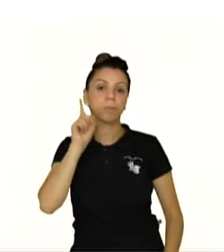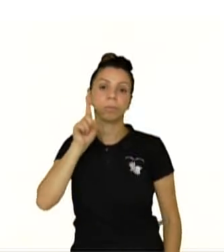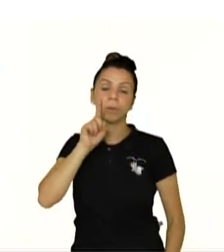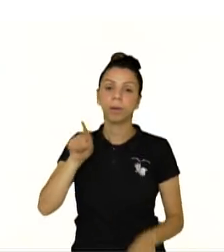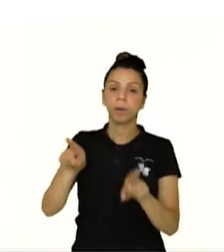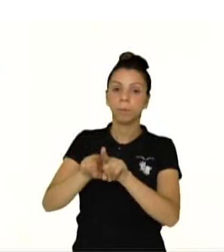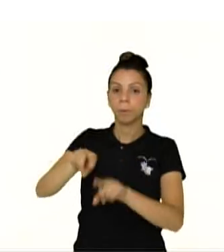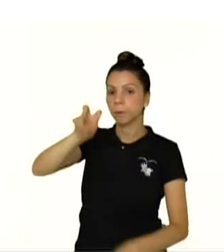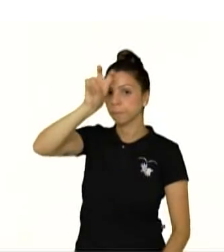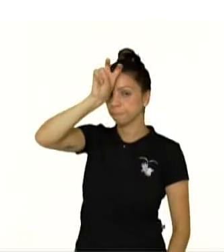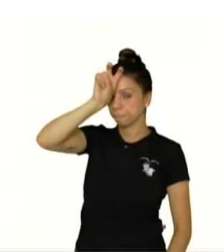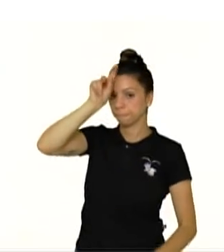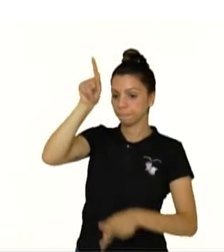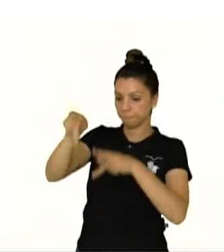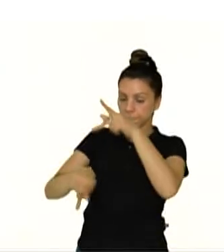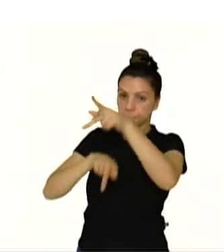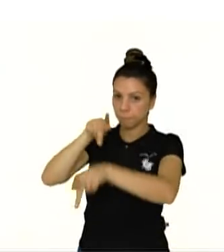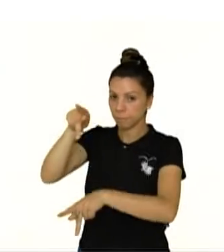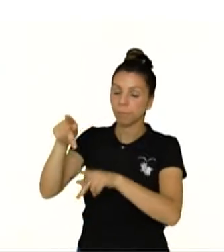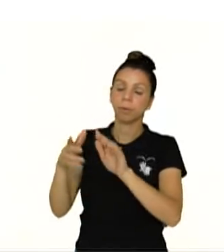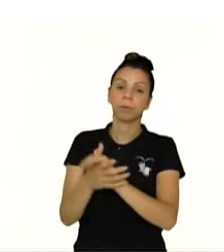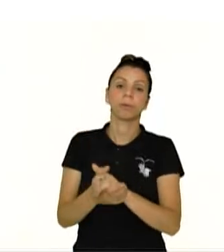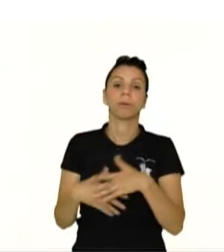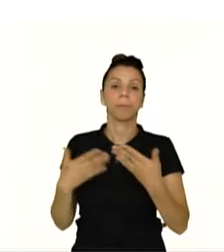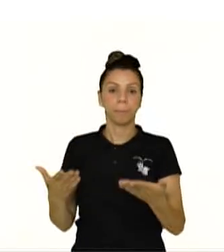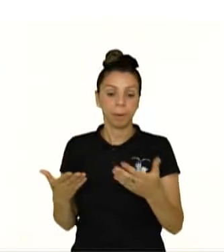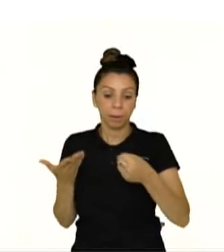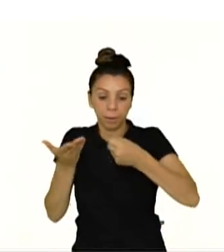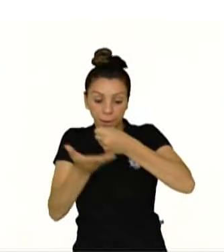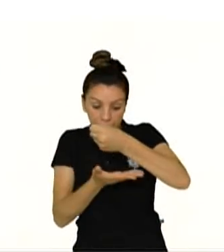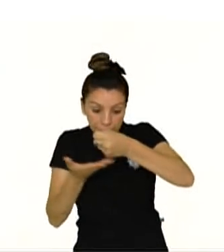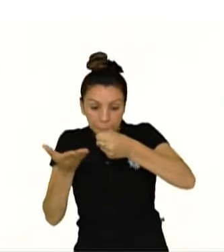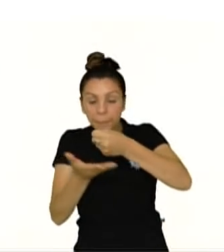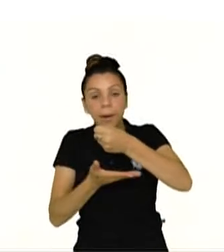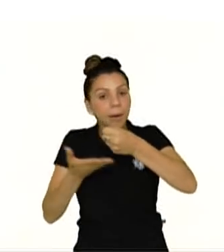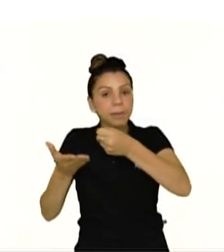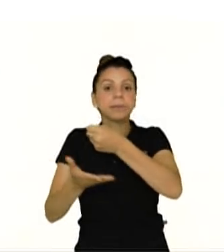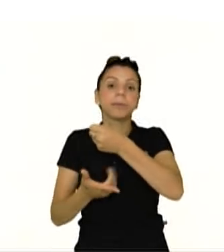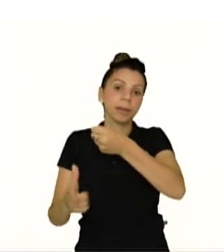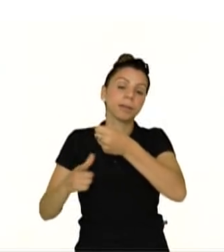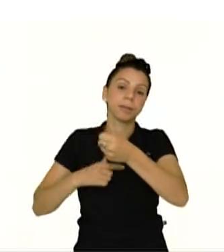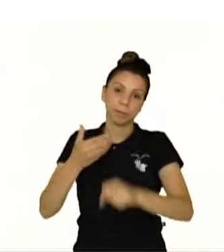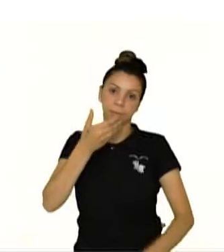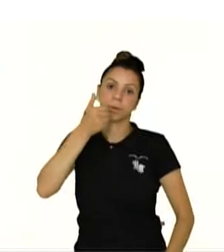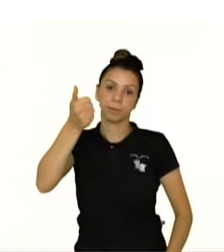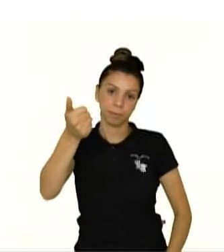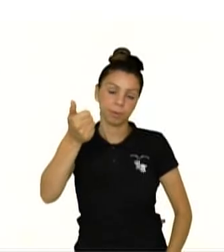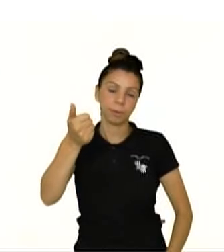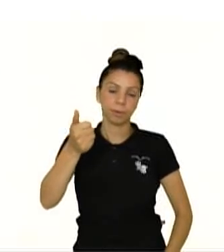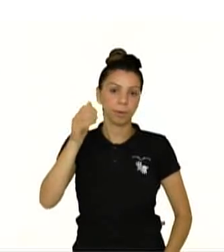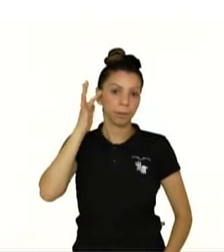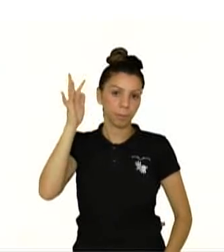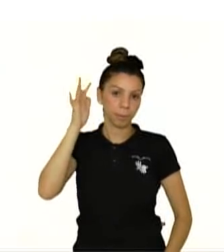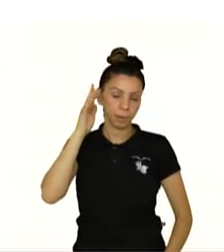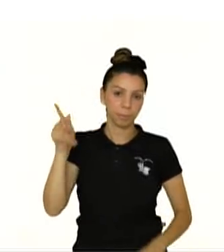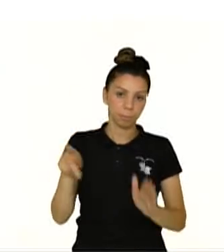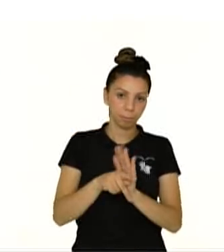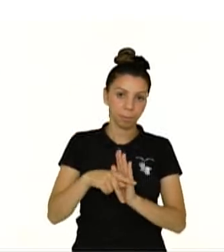egípcios, para poder sustentar, para poder fundamentar, melhor dizendo, a sua